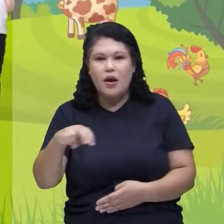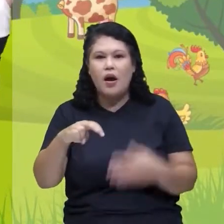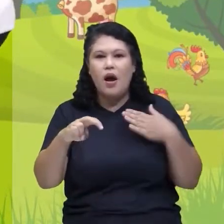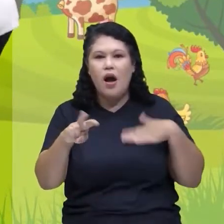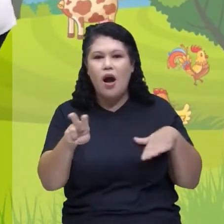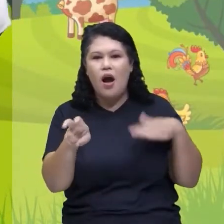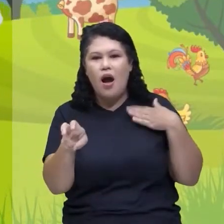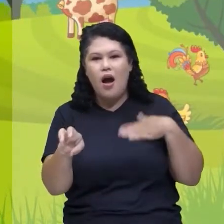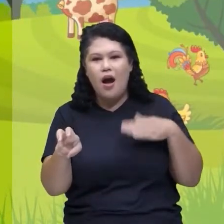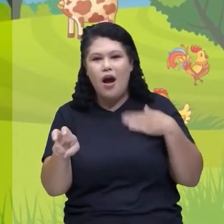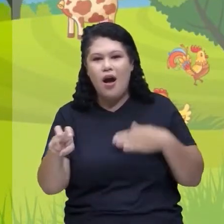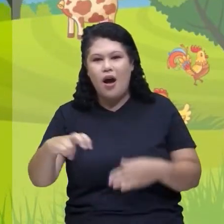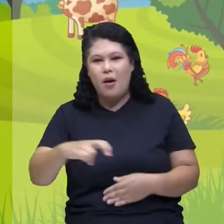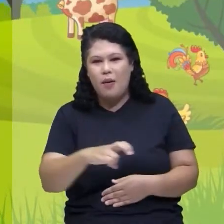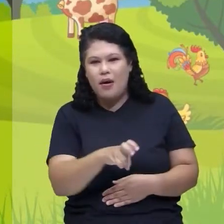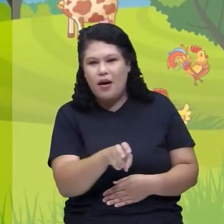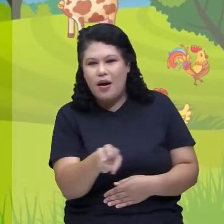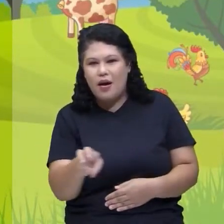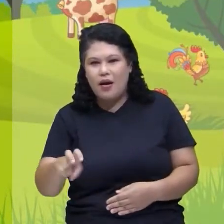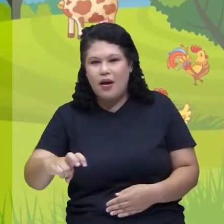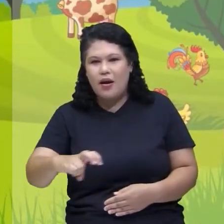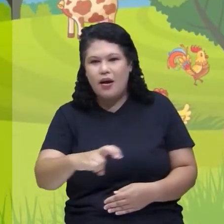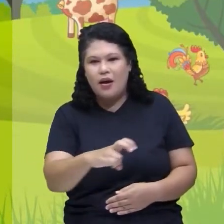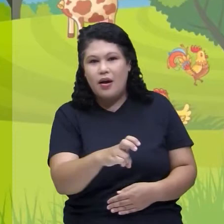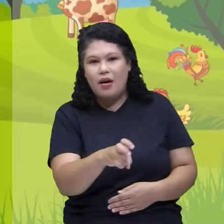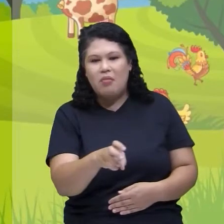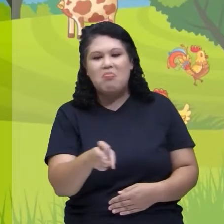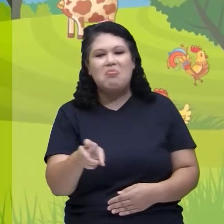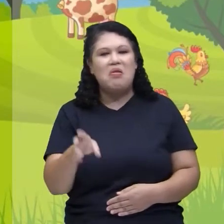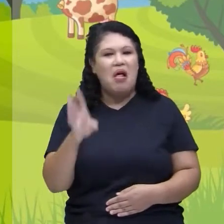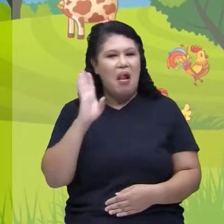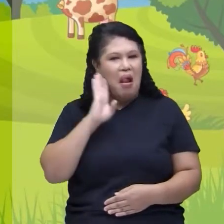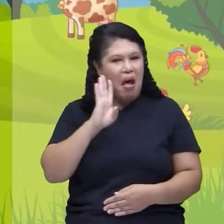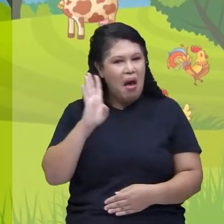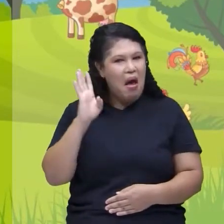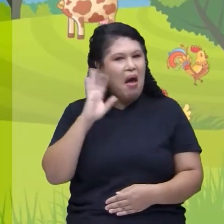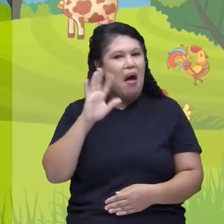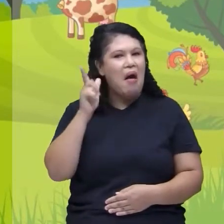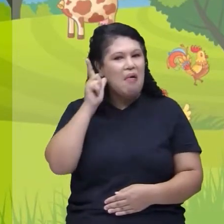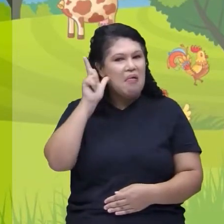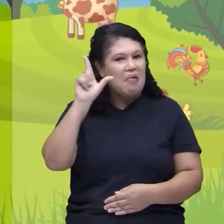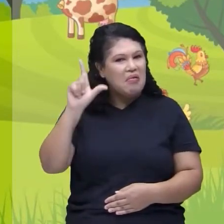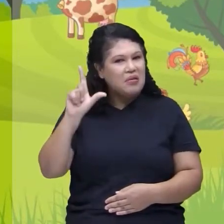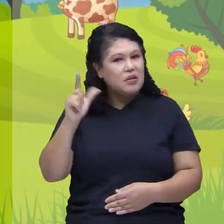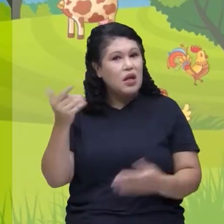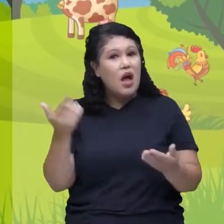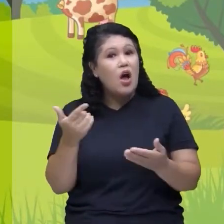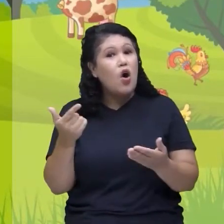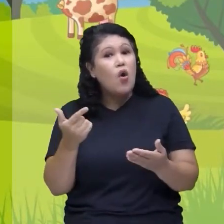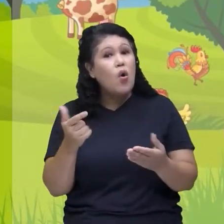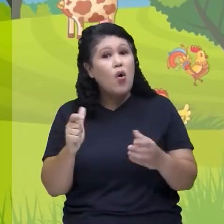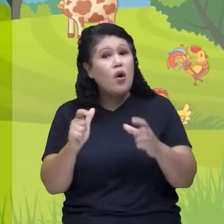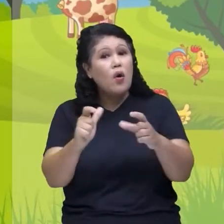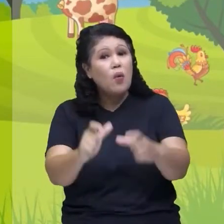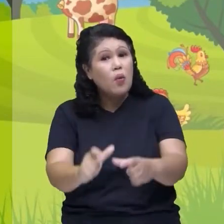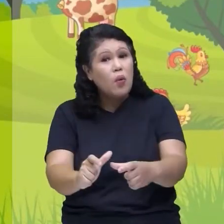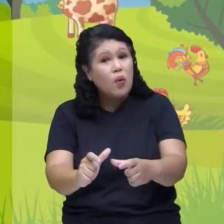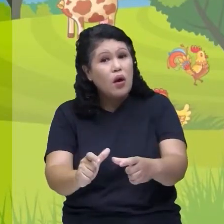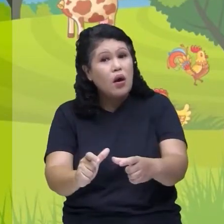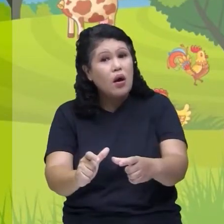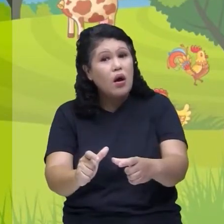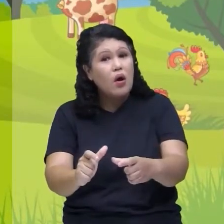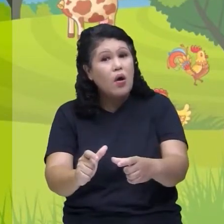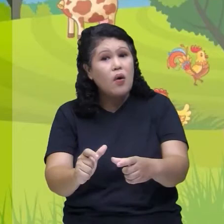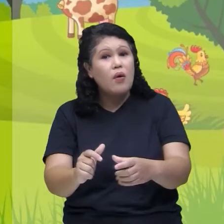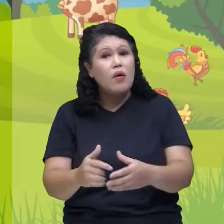Isso, bem devagarzinho. Uau, consegui. Agora a gente vai pular. Qual será